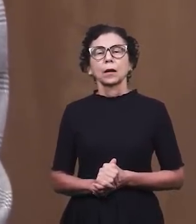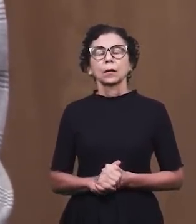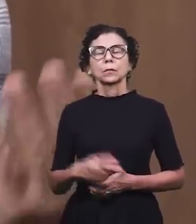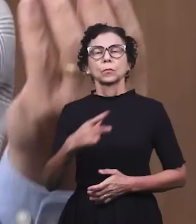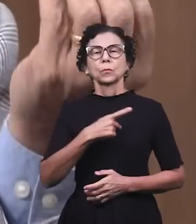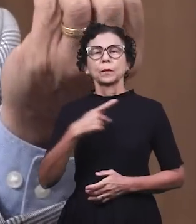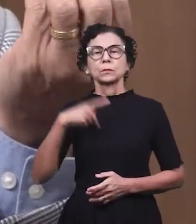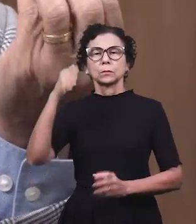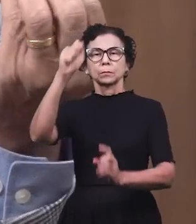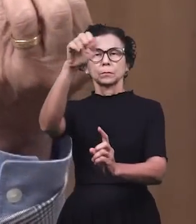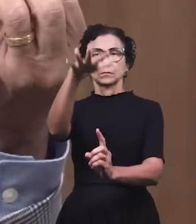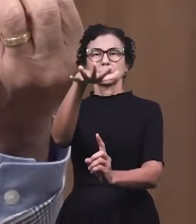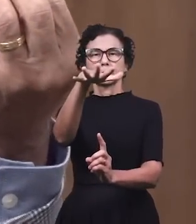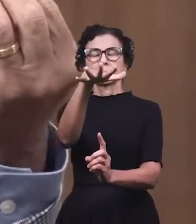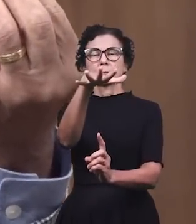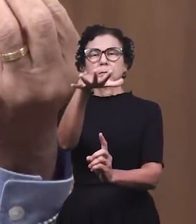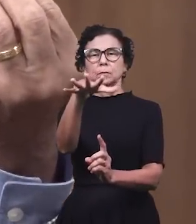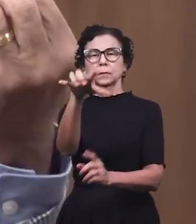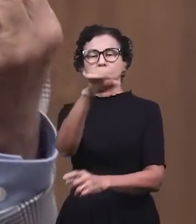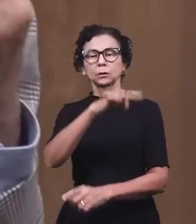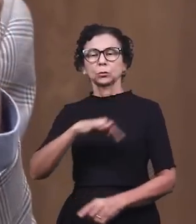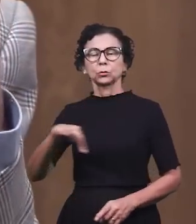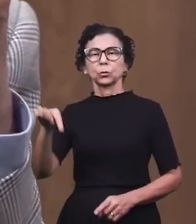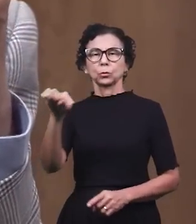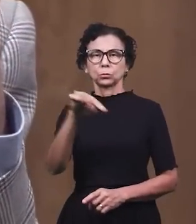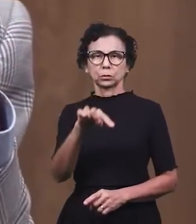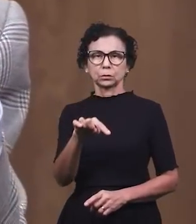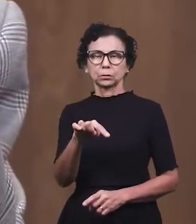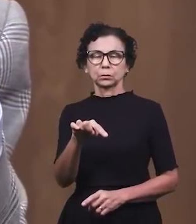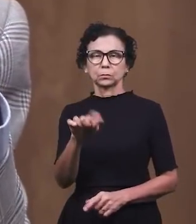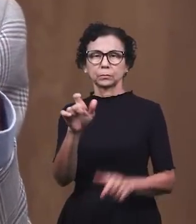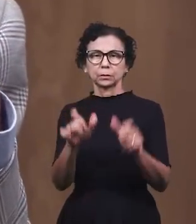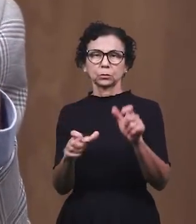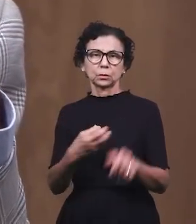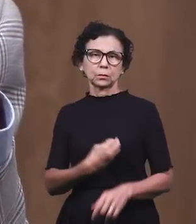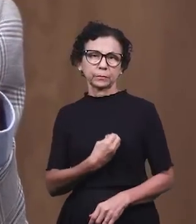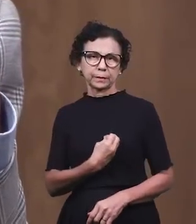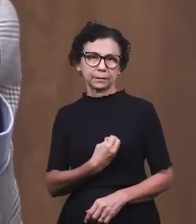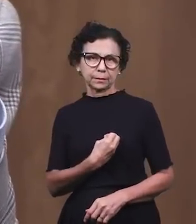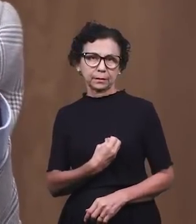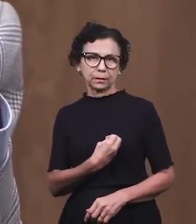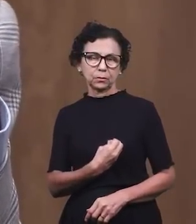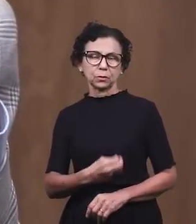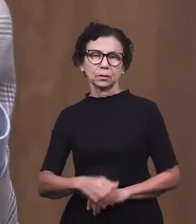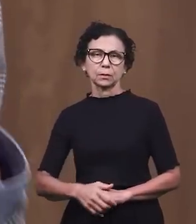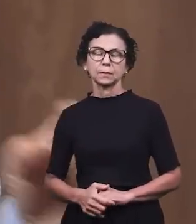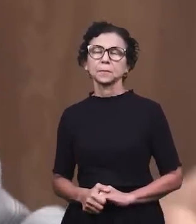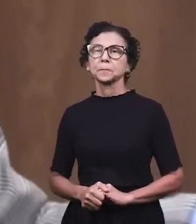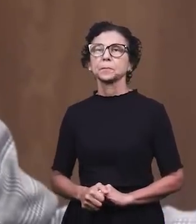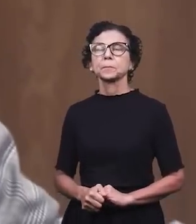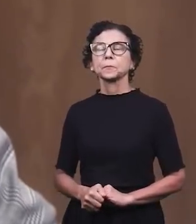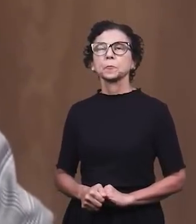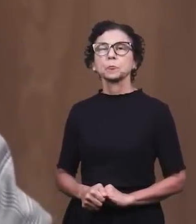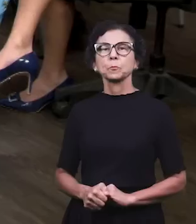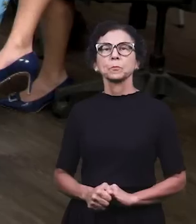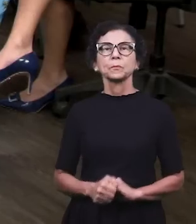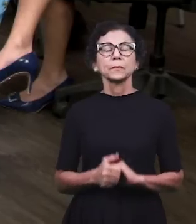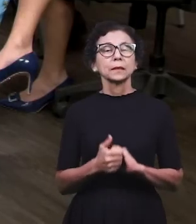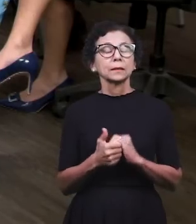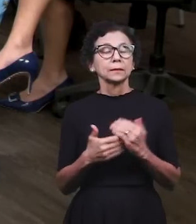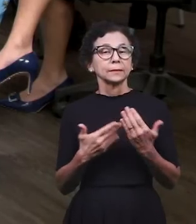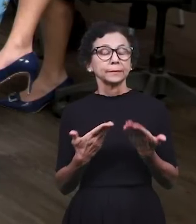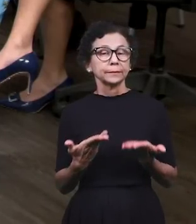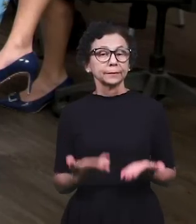Entendeu? E o que ele faz? Ele cita aquilo que nós... É por isso que a gente